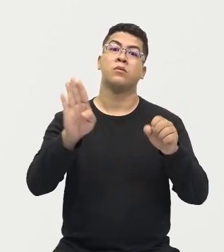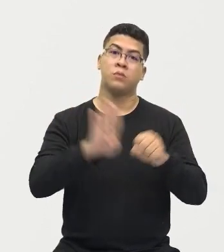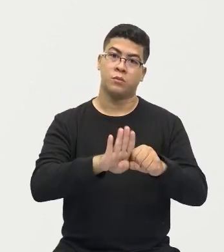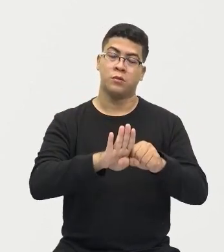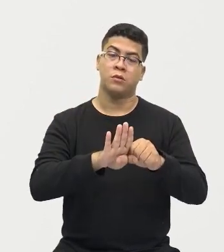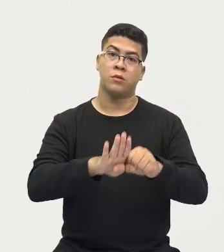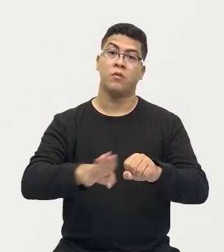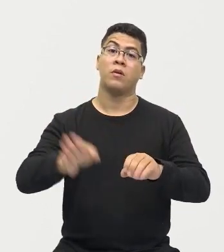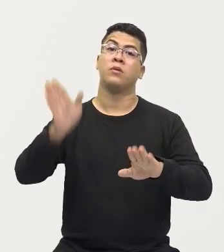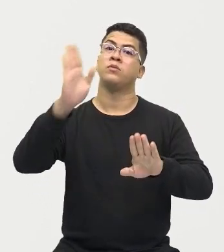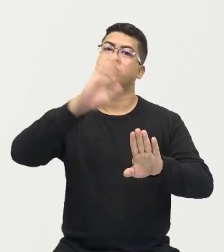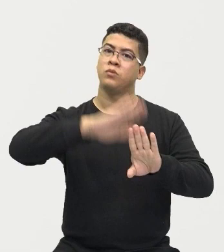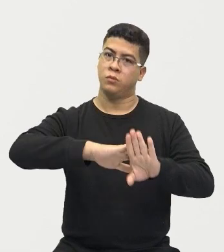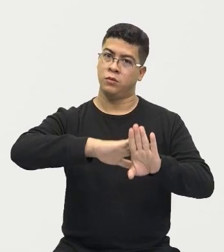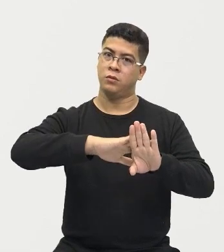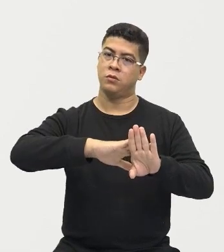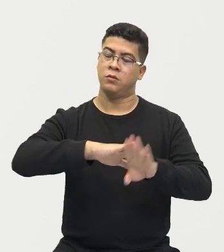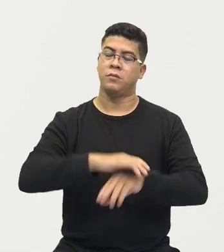olha só.